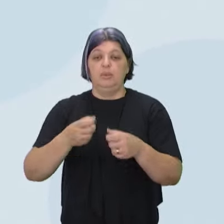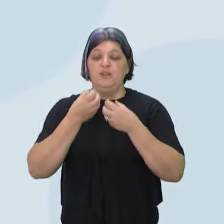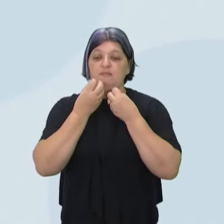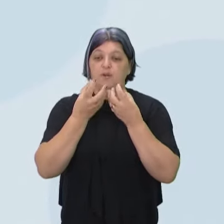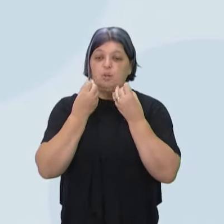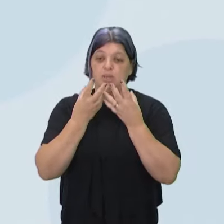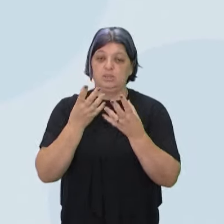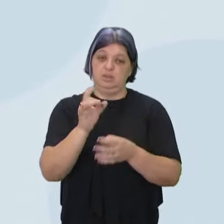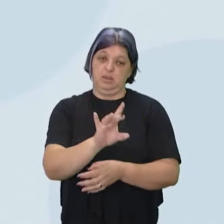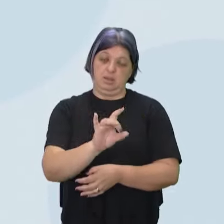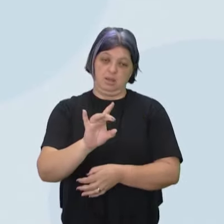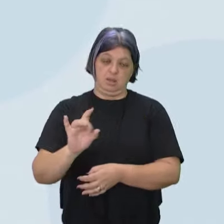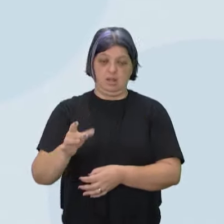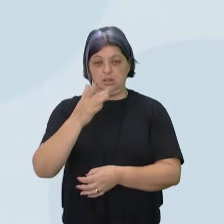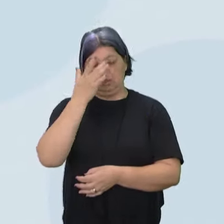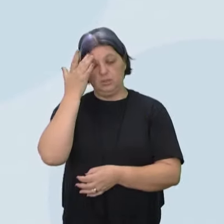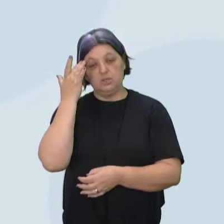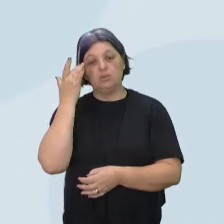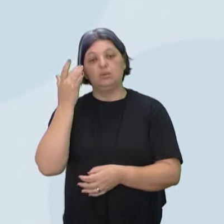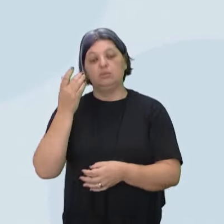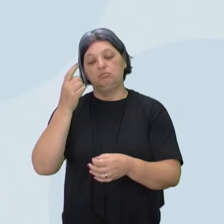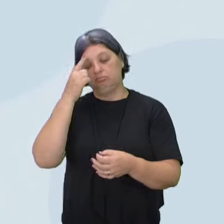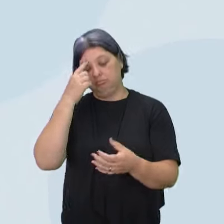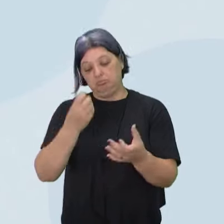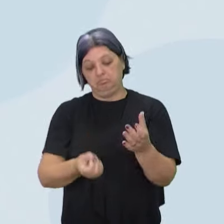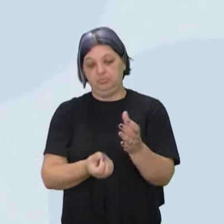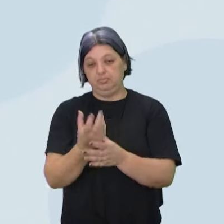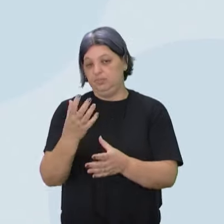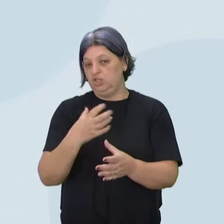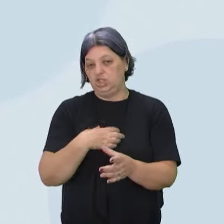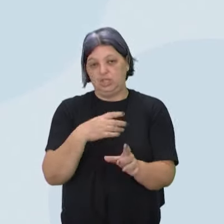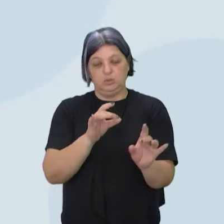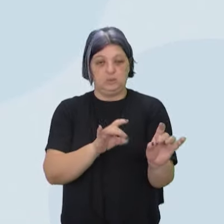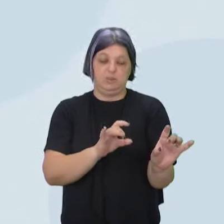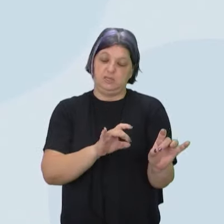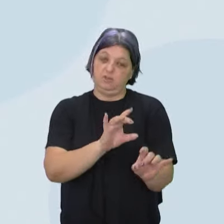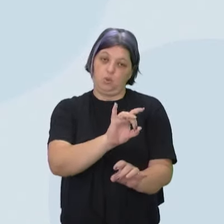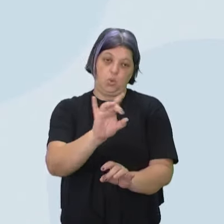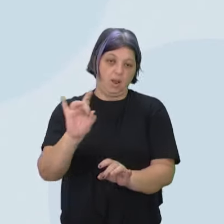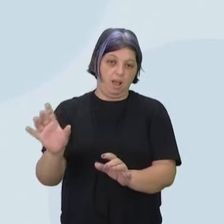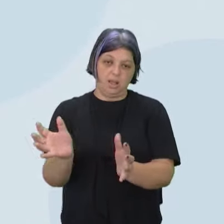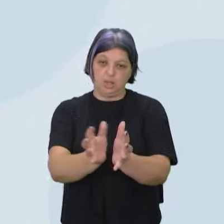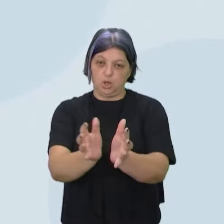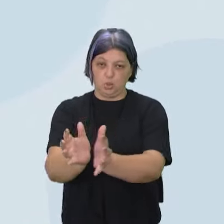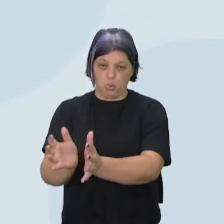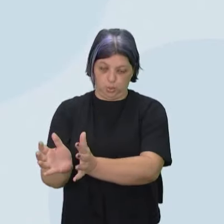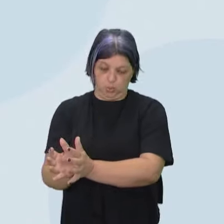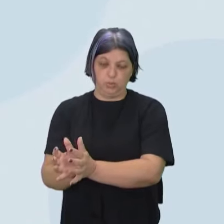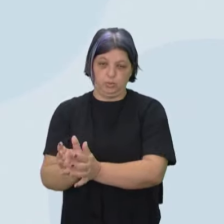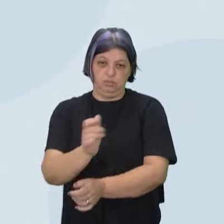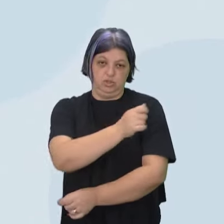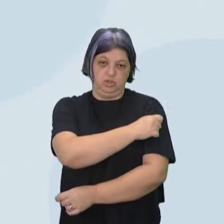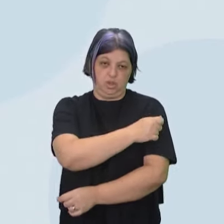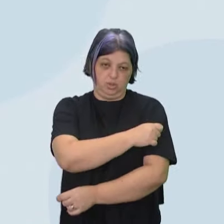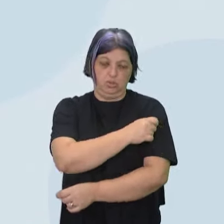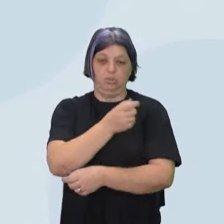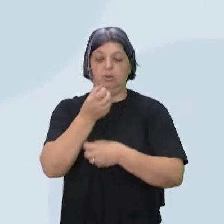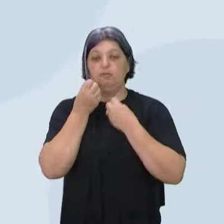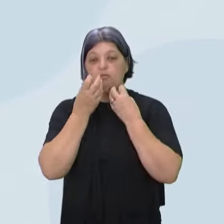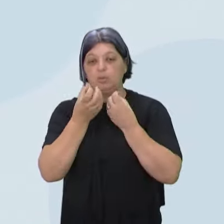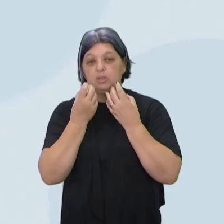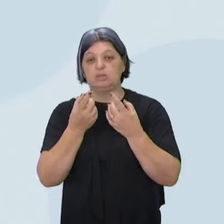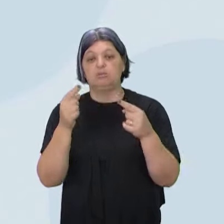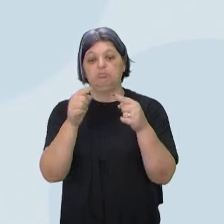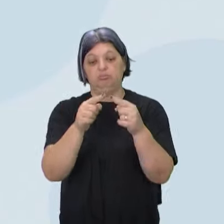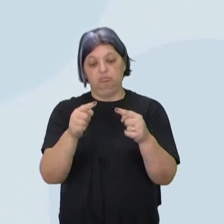e cada um aí vai criar de uma maneira específica aí, cada grupo de estudantes, né, a sua informação de acordo